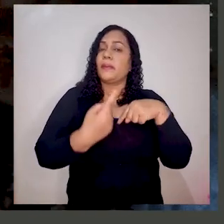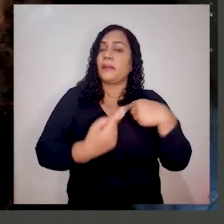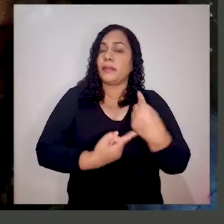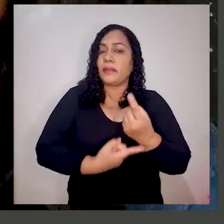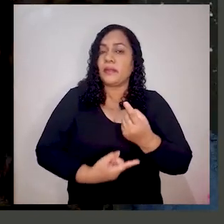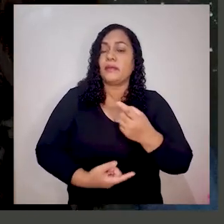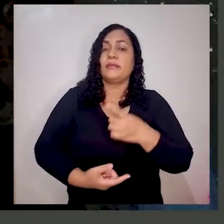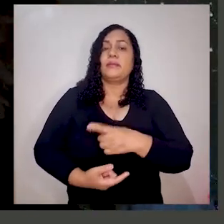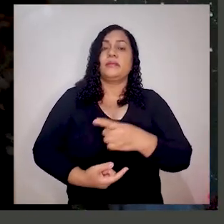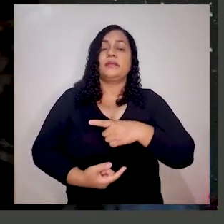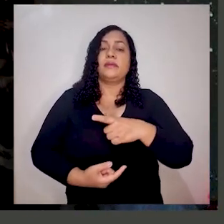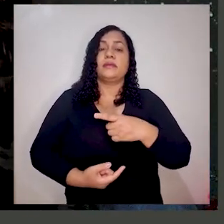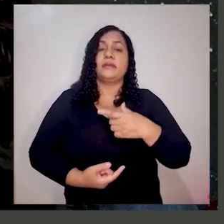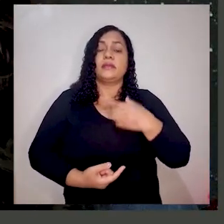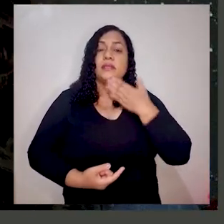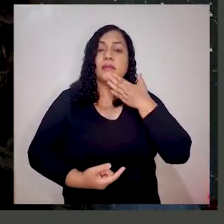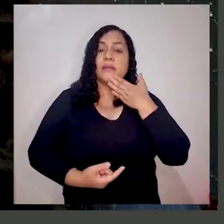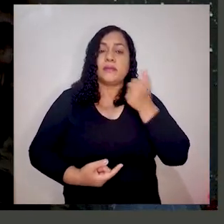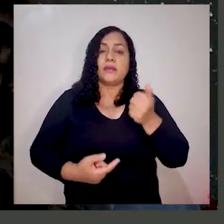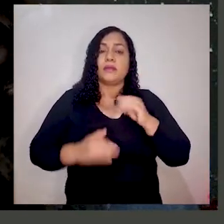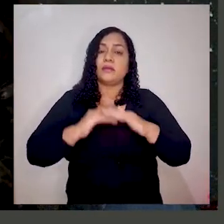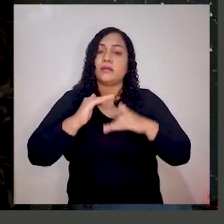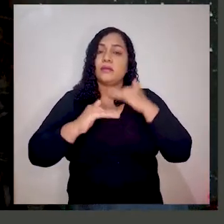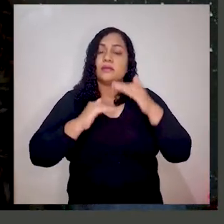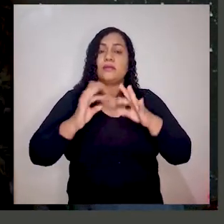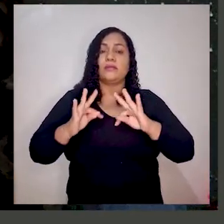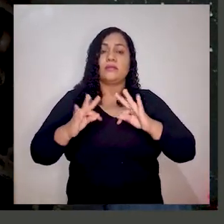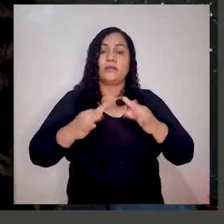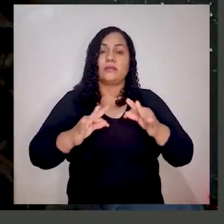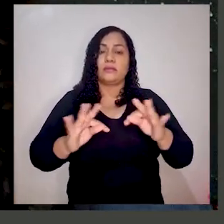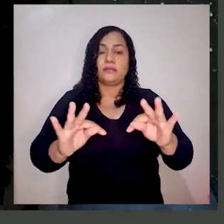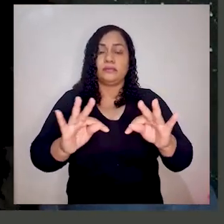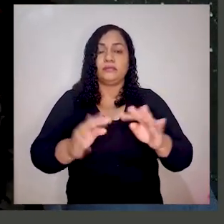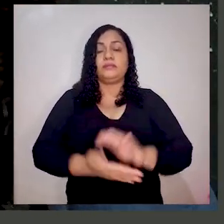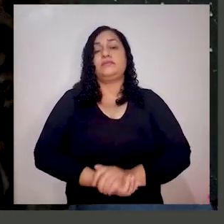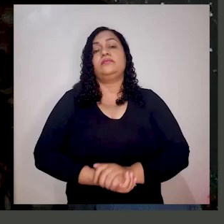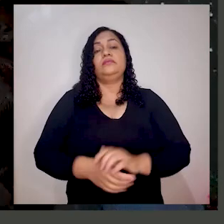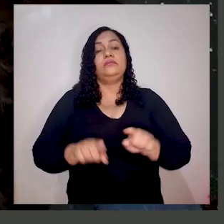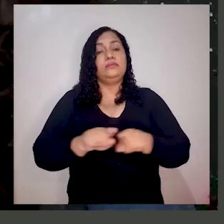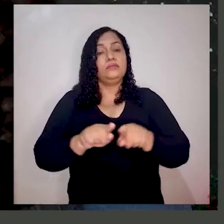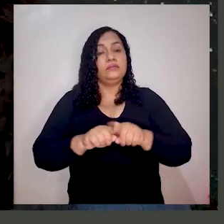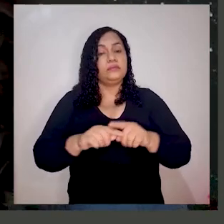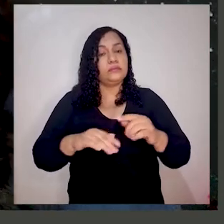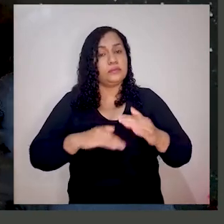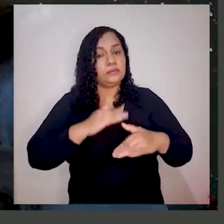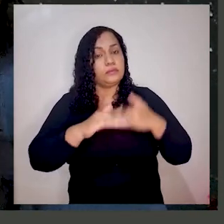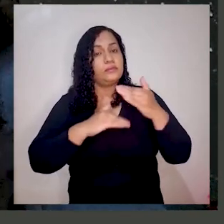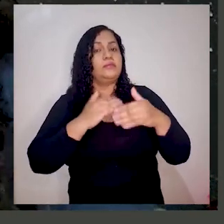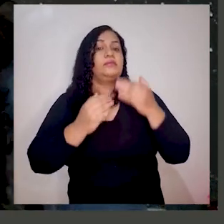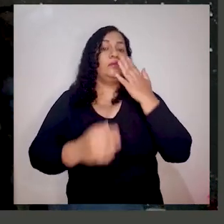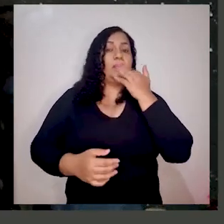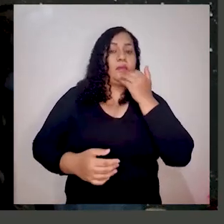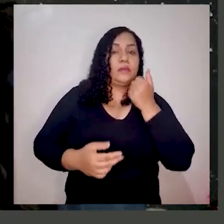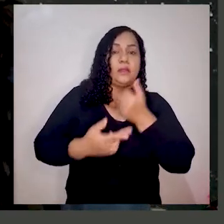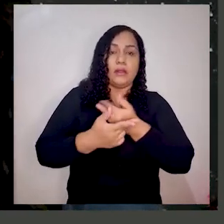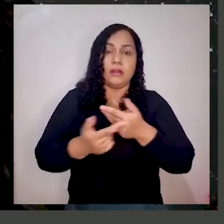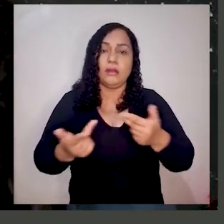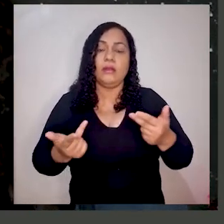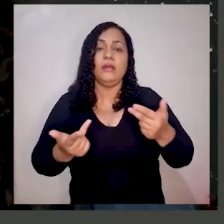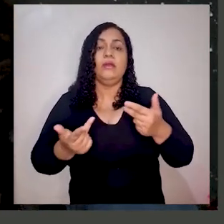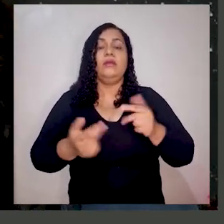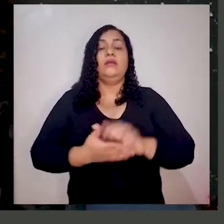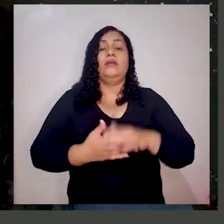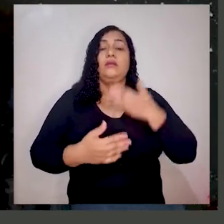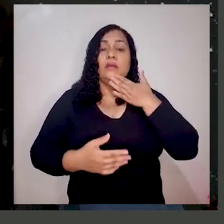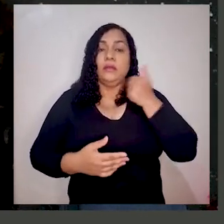vem com a melhor em relação à tecnologia no desenvolvimento, na produtividade de alimentos, essa